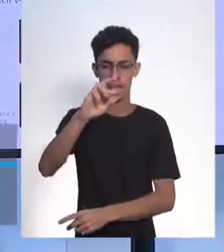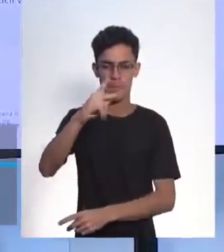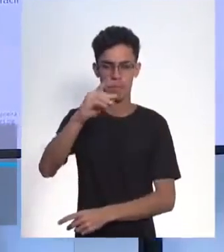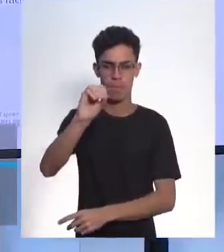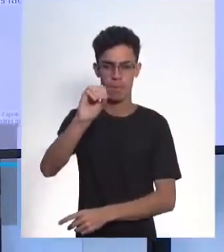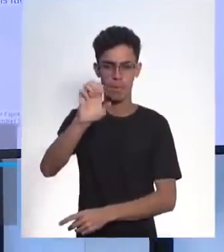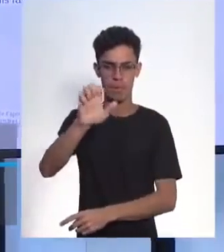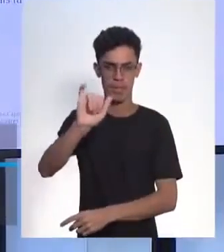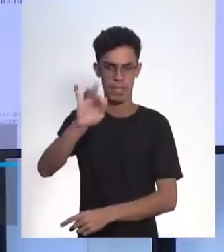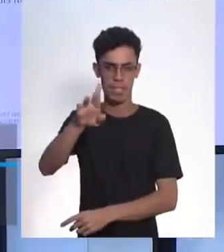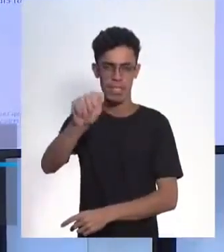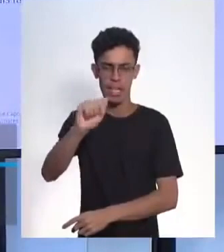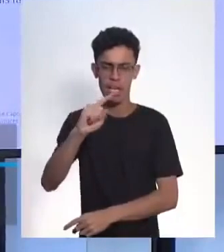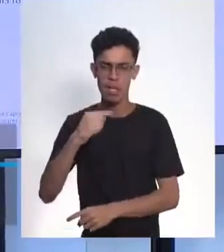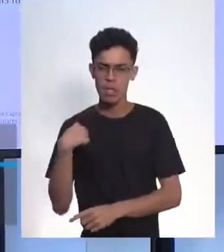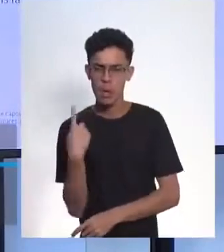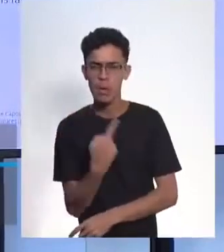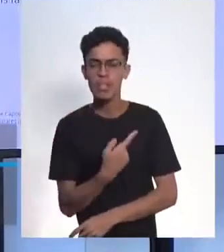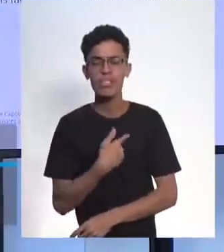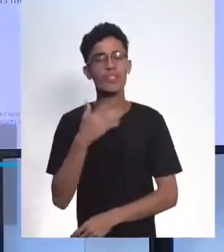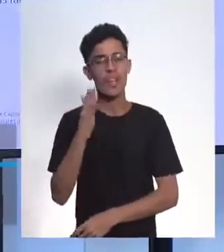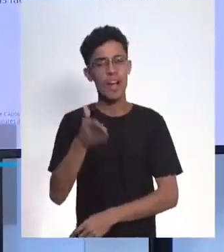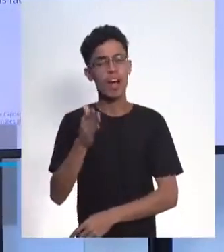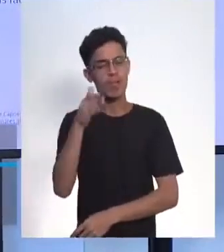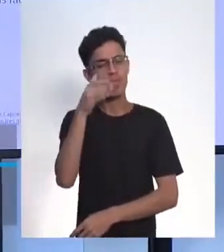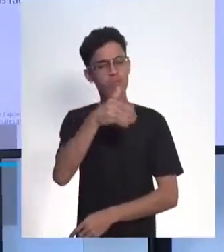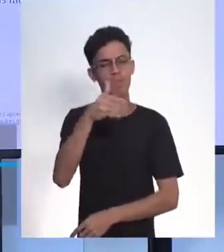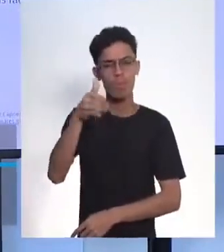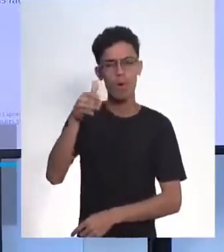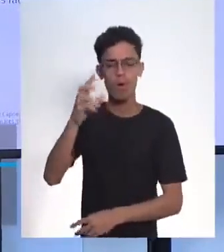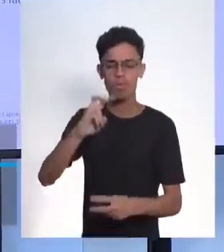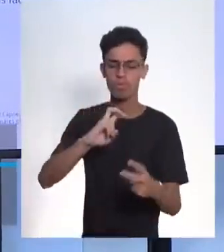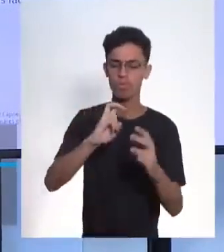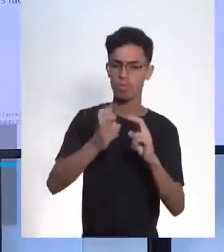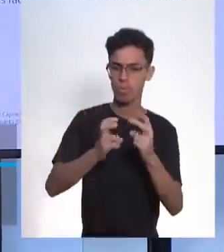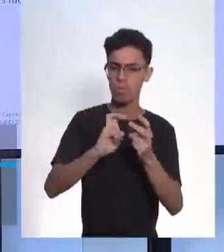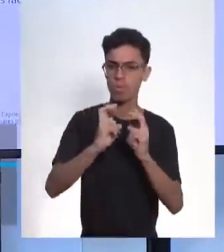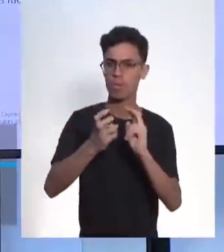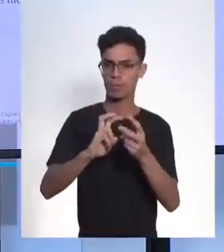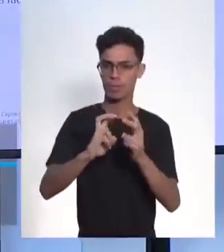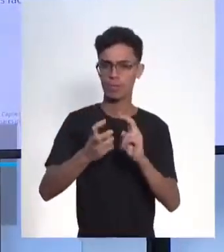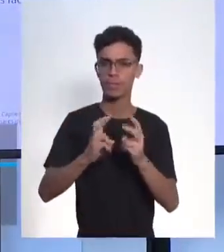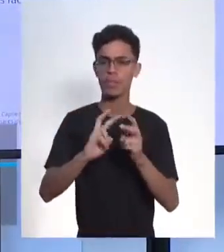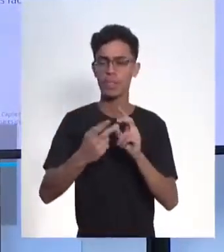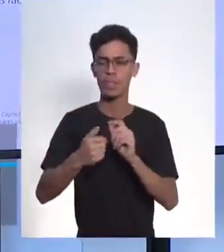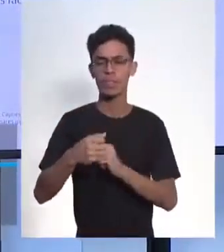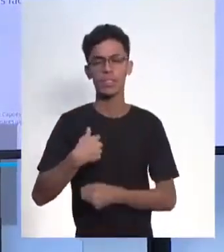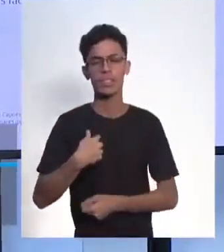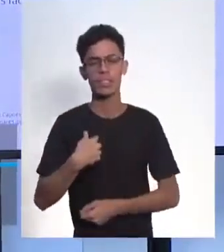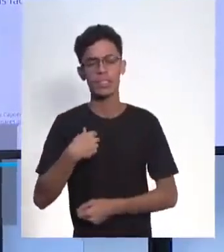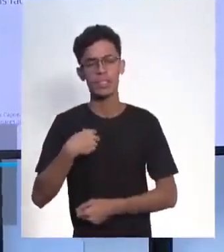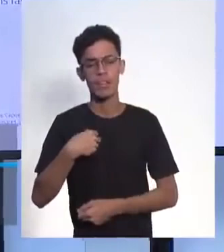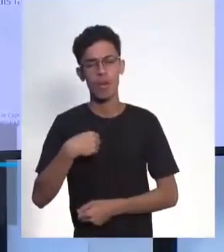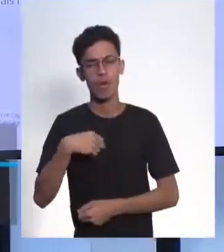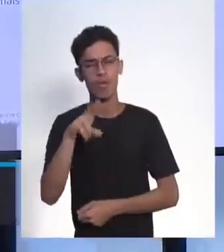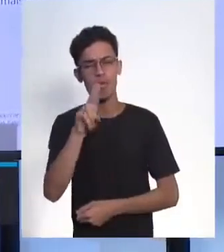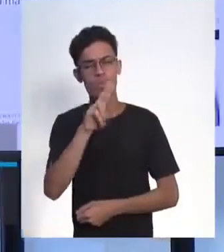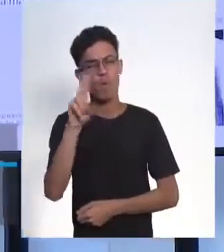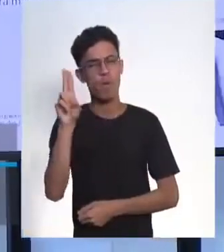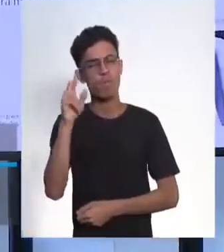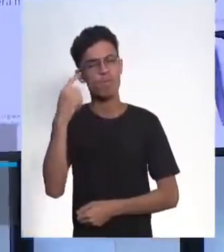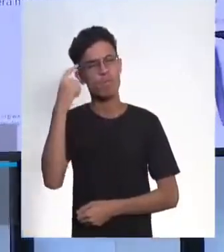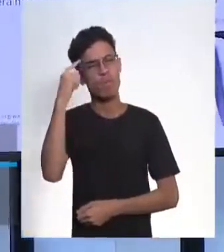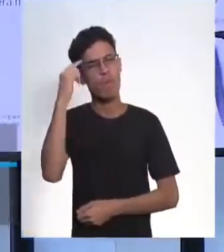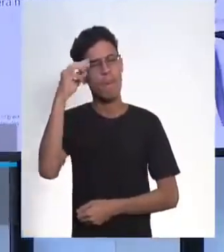já passamos pela capoeira na nossa infância, né? Os nomes que estão na minha mente são Mestre Dantas, Mestre